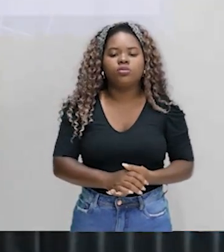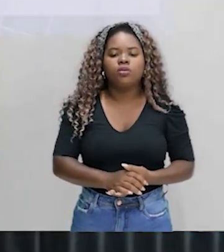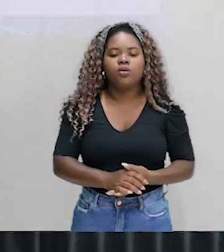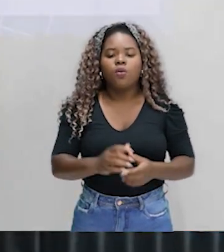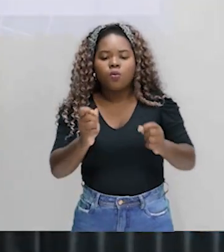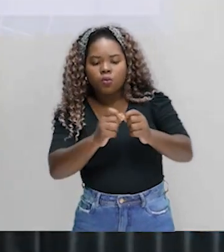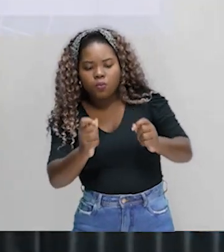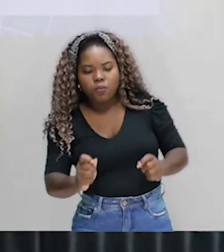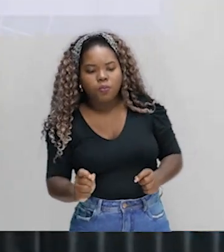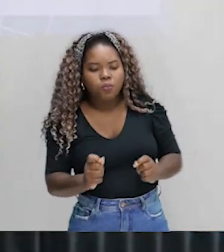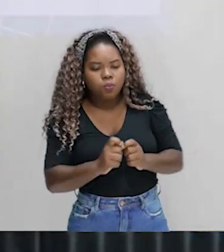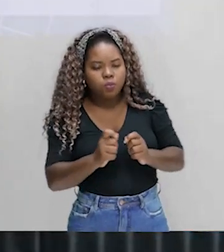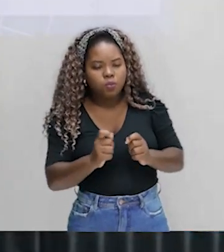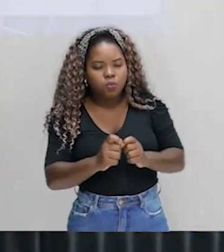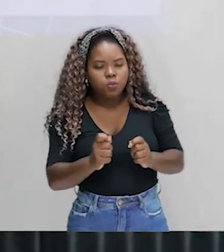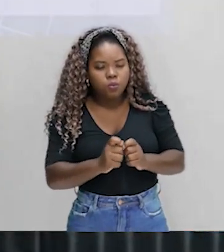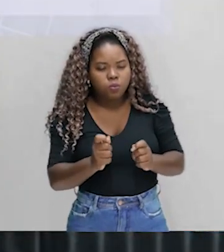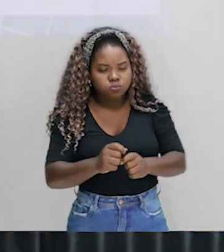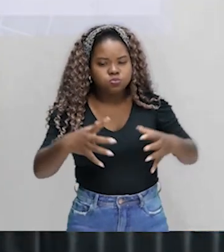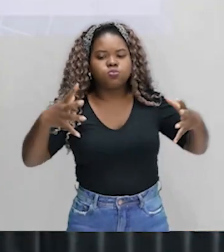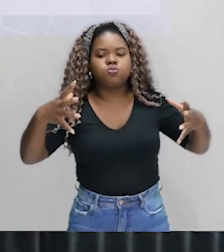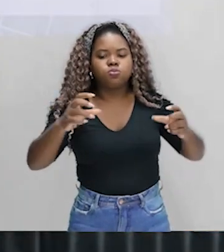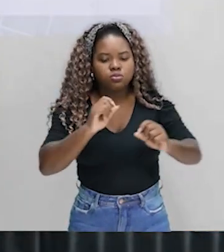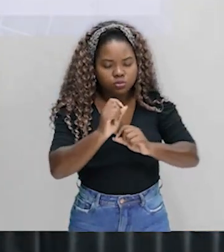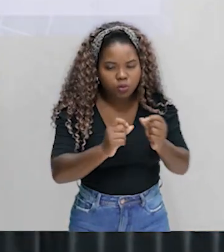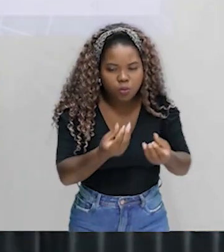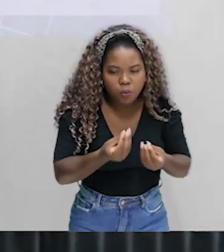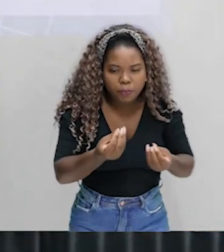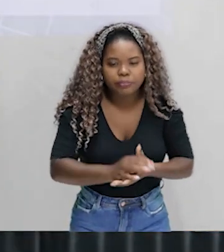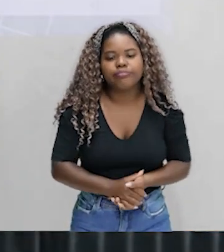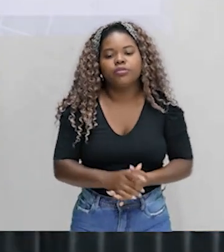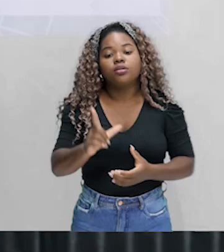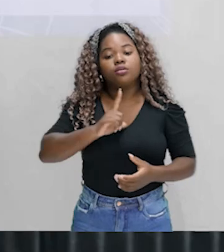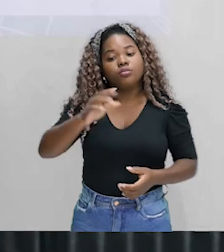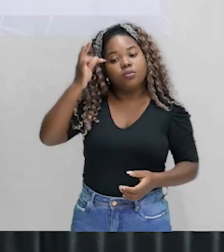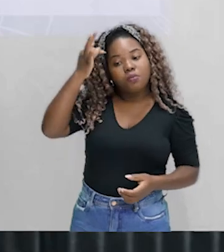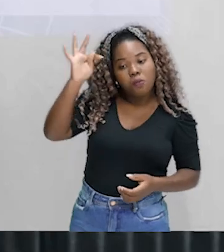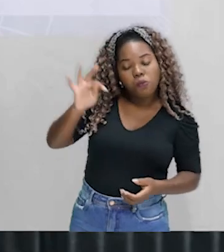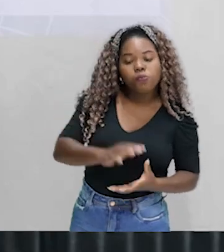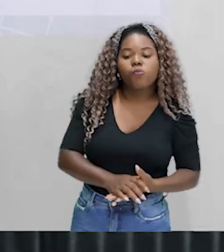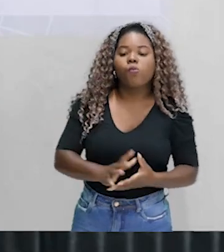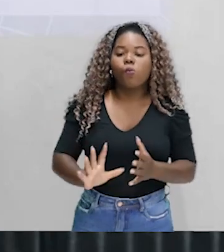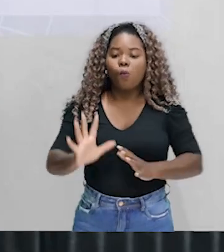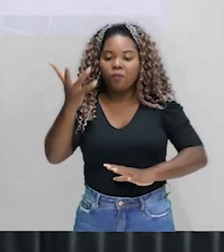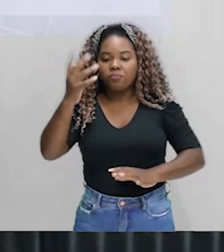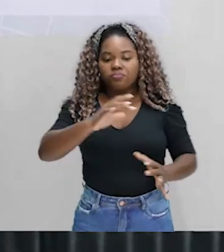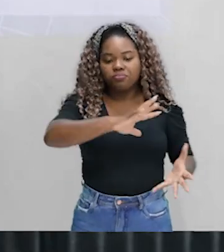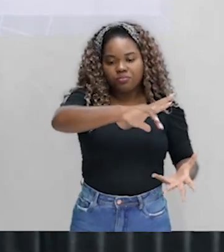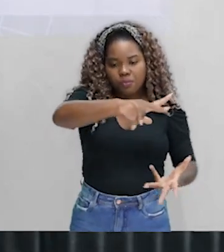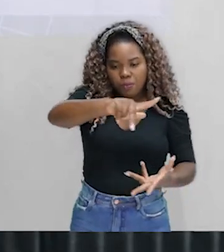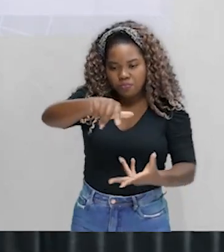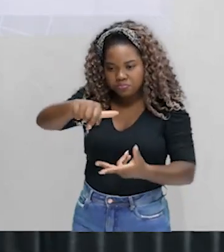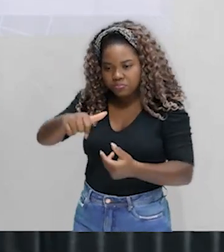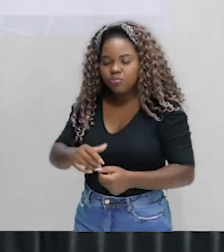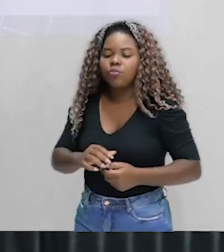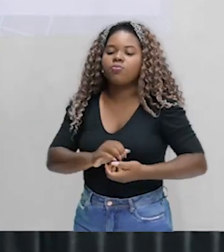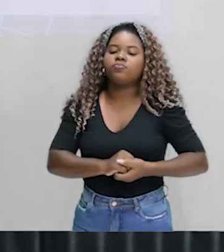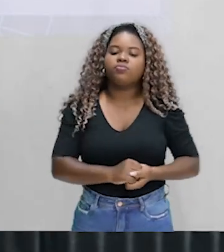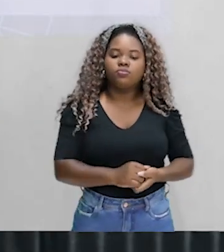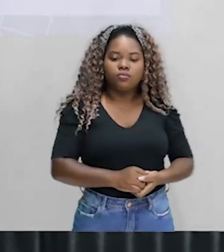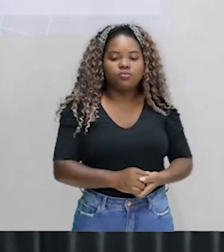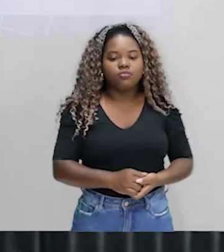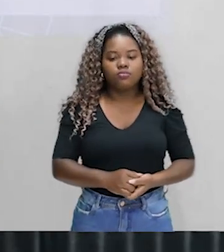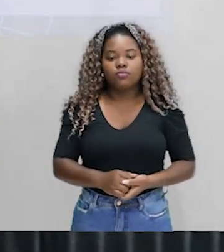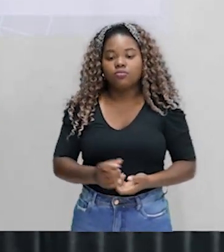um pouco sobre essa teoria a respeito da origem do universo. Bem, o meu objetivo aqui não